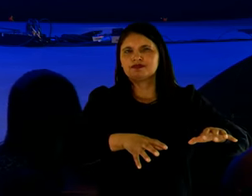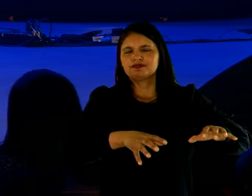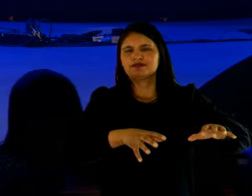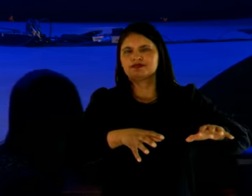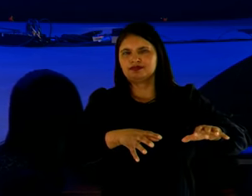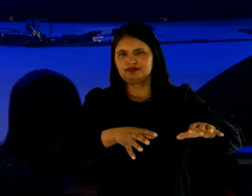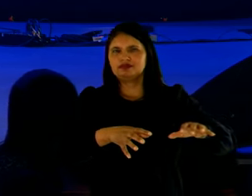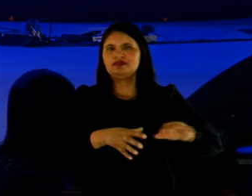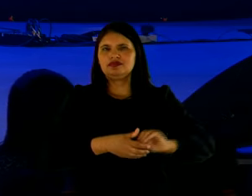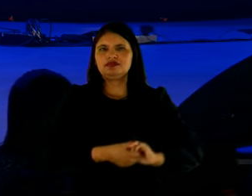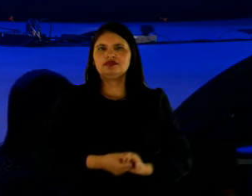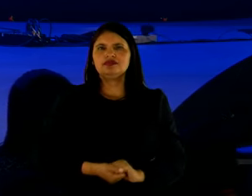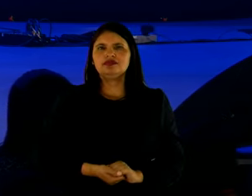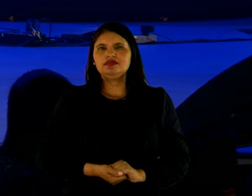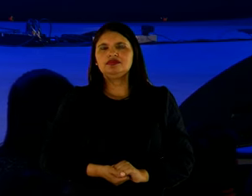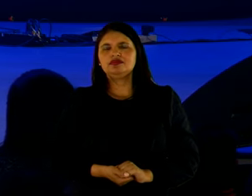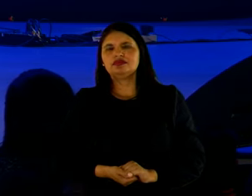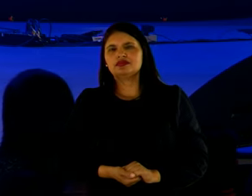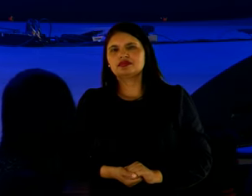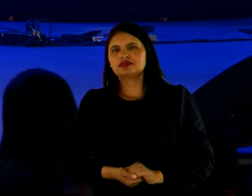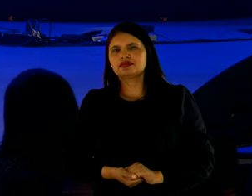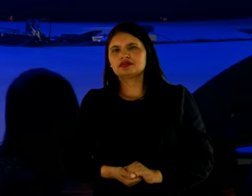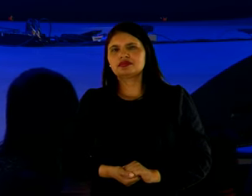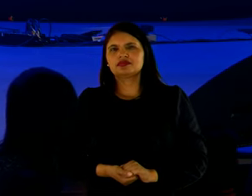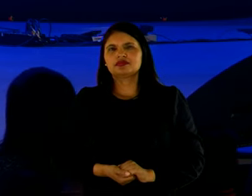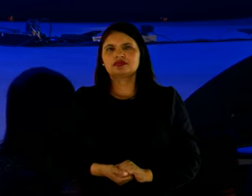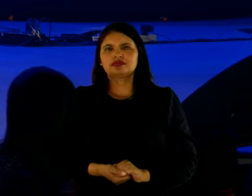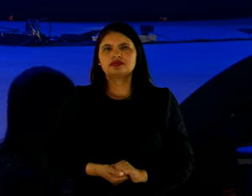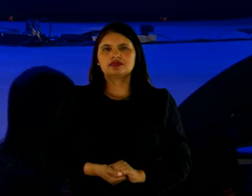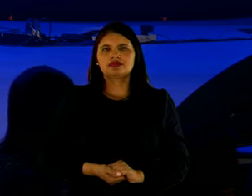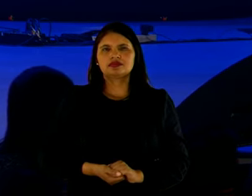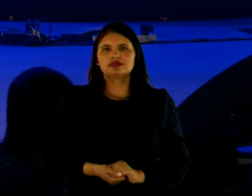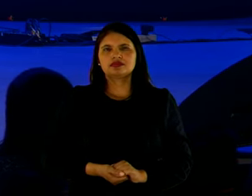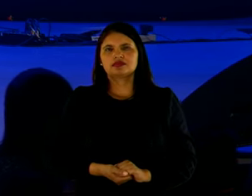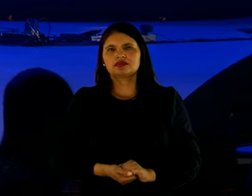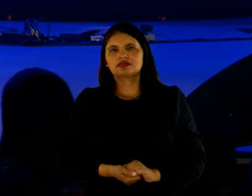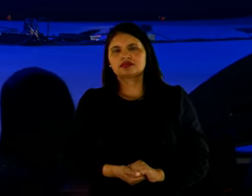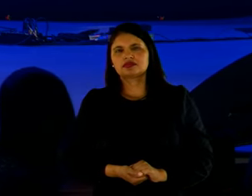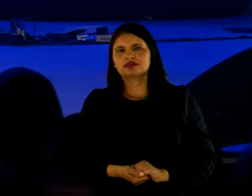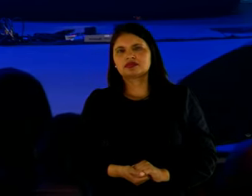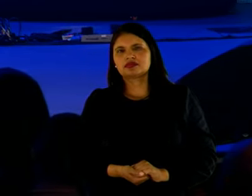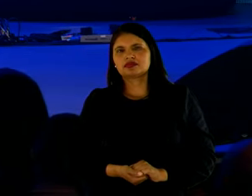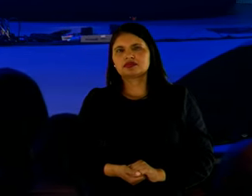Eu não sei se eu posso falar o que eu vou falar aqui agora nas redes sociais.